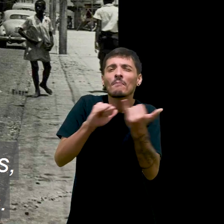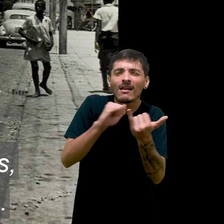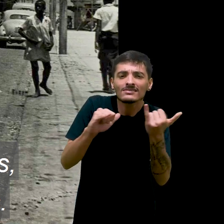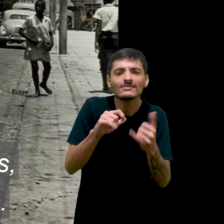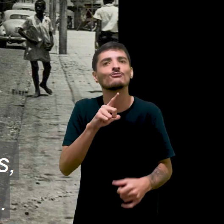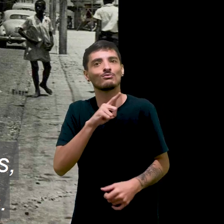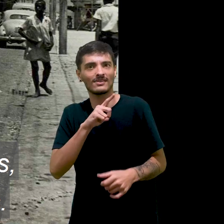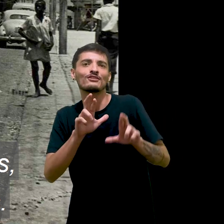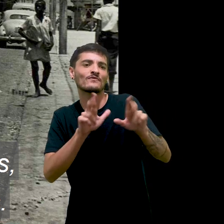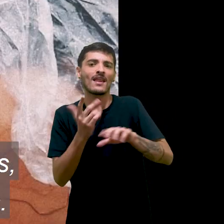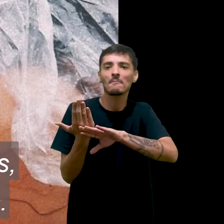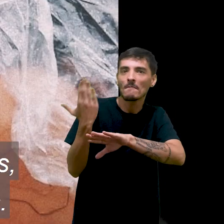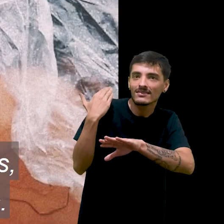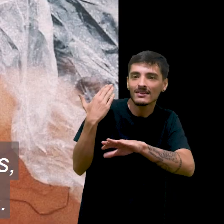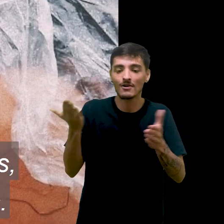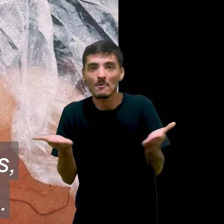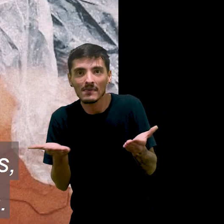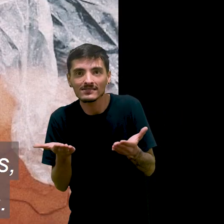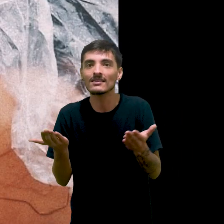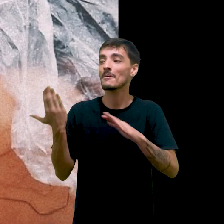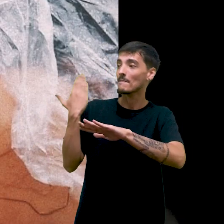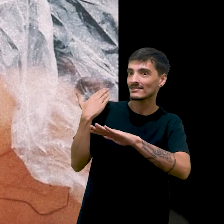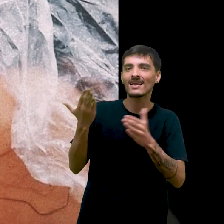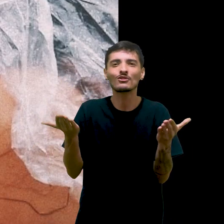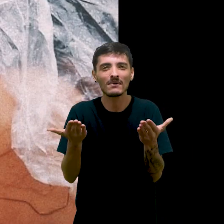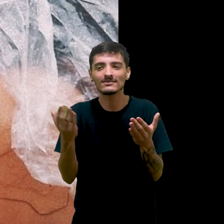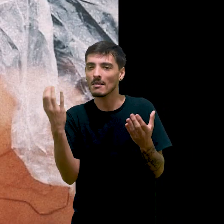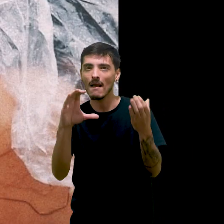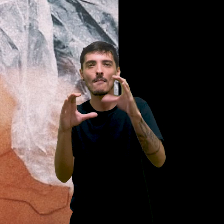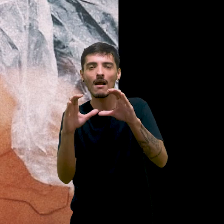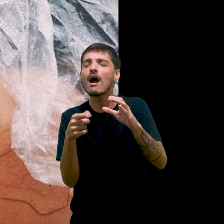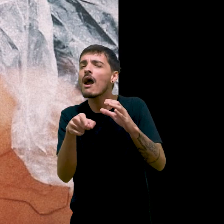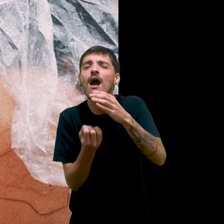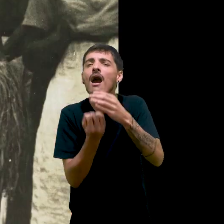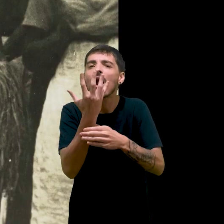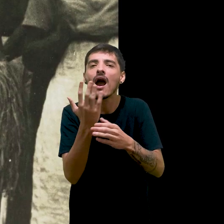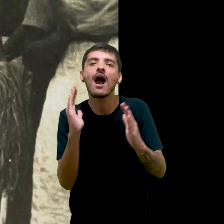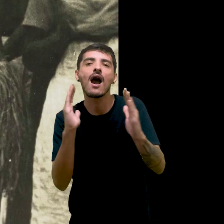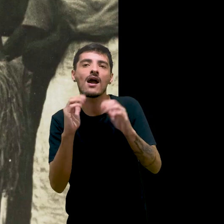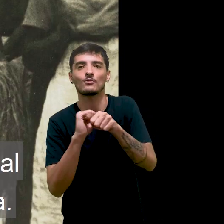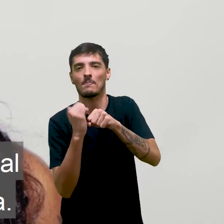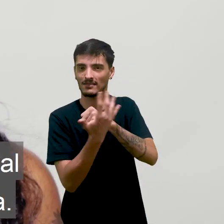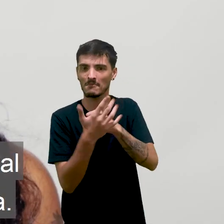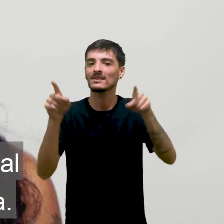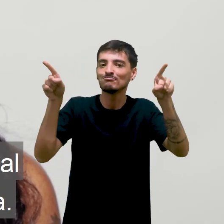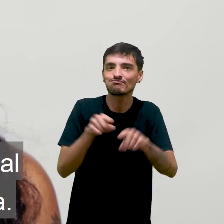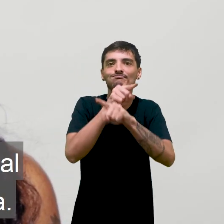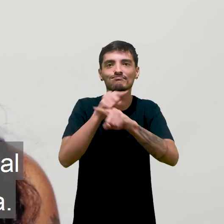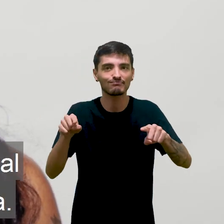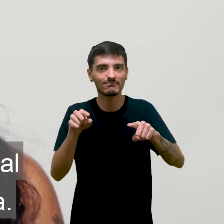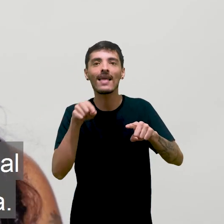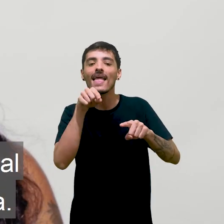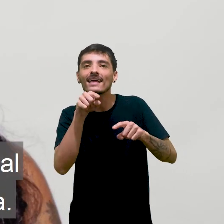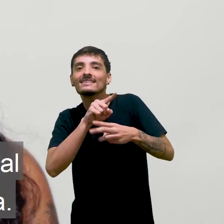deslocamento entre elas, até pelas diferenças e semelhanças. Ficamos num jogo de passado e presente e recente. Tudo isso num